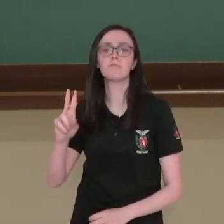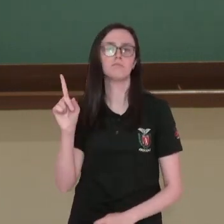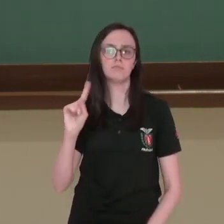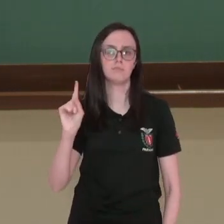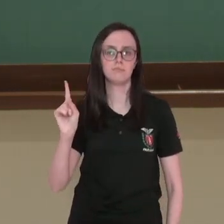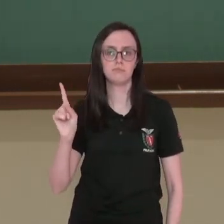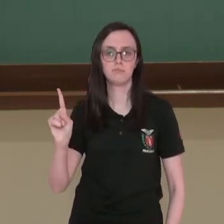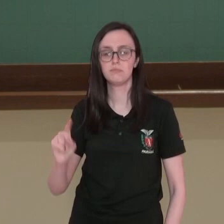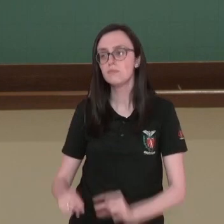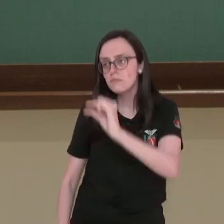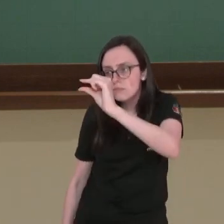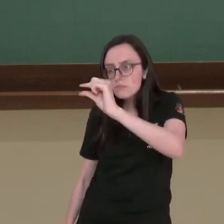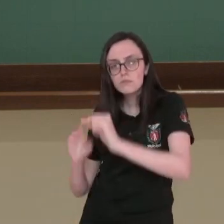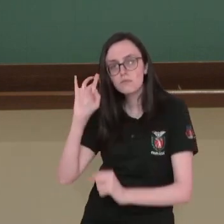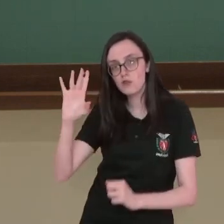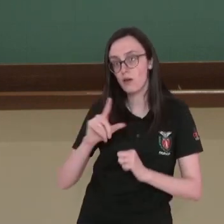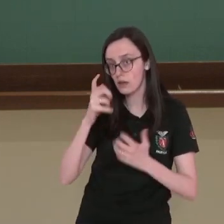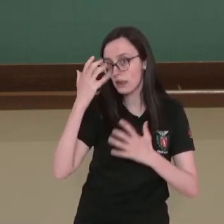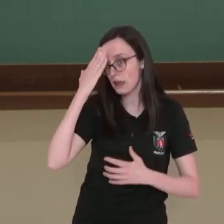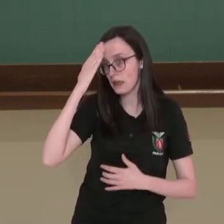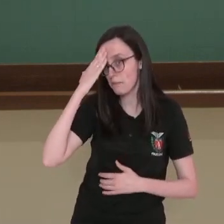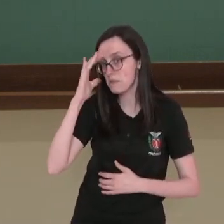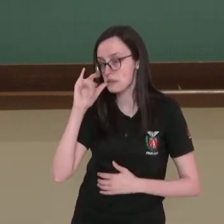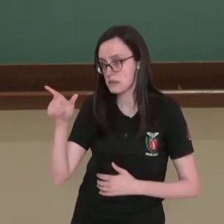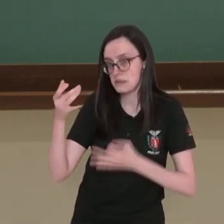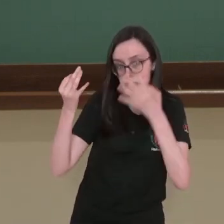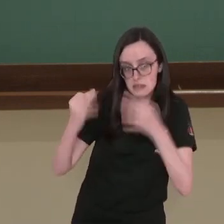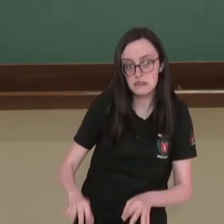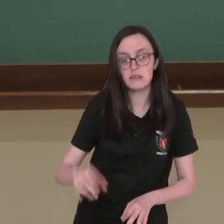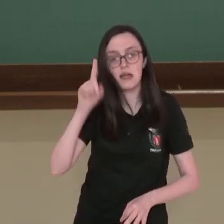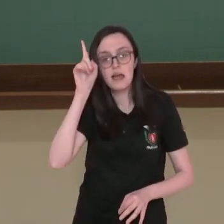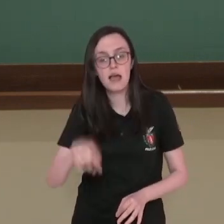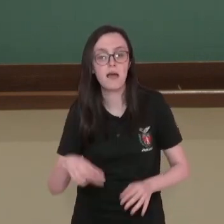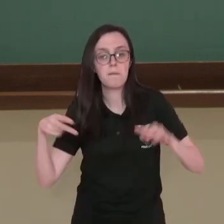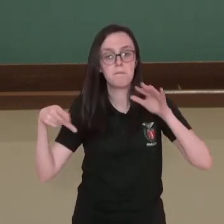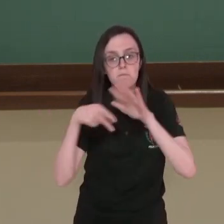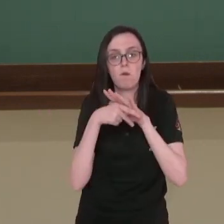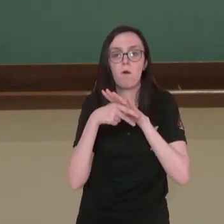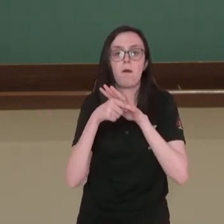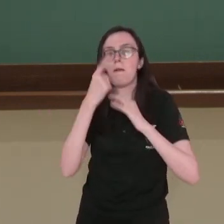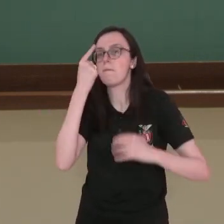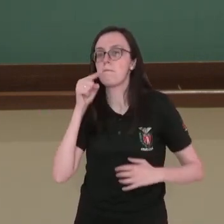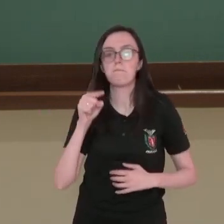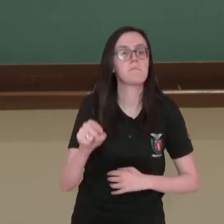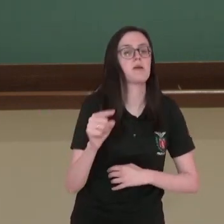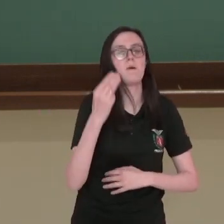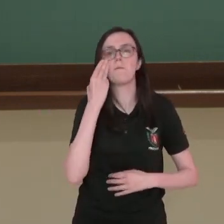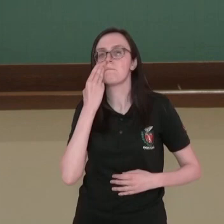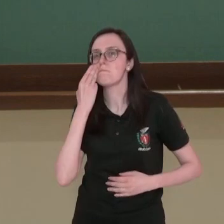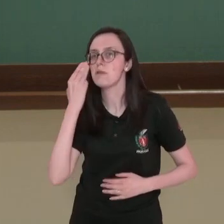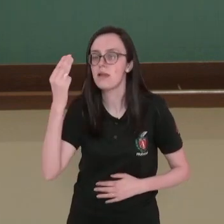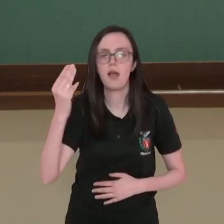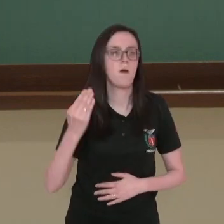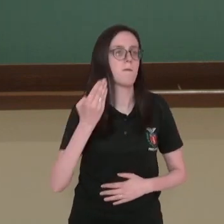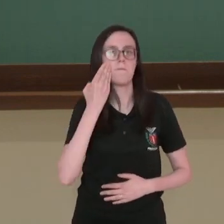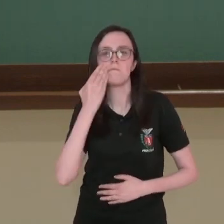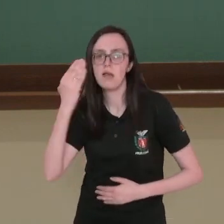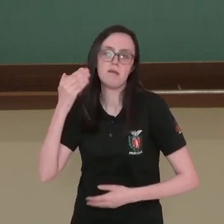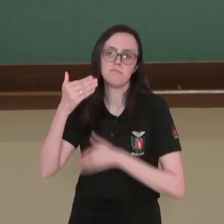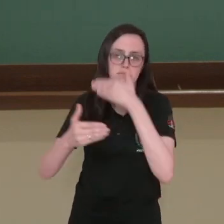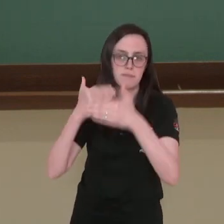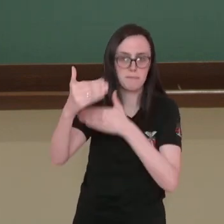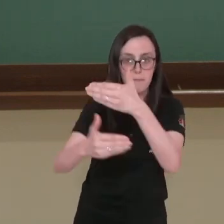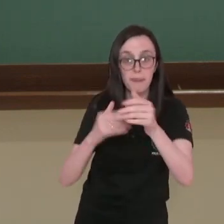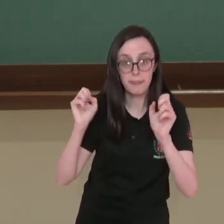do tamanho da medida. Você quer saber se ela está sendo medida na casa dos 1000, do milhão, do bilhão e assim por